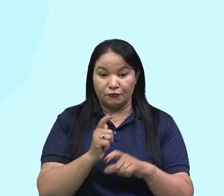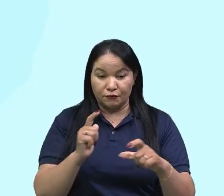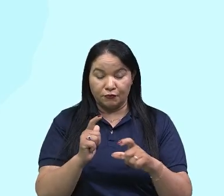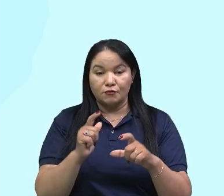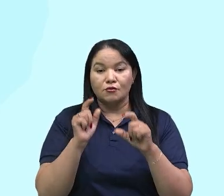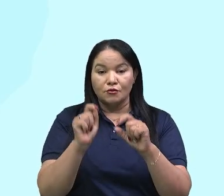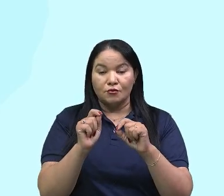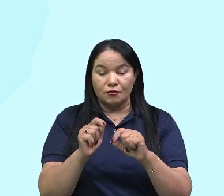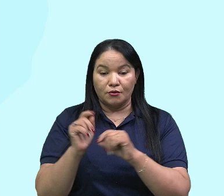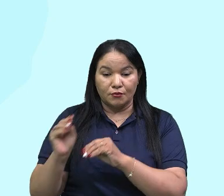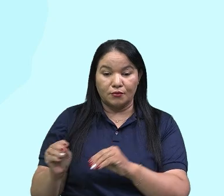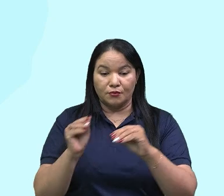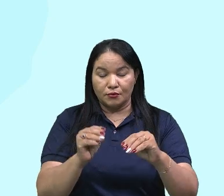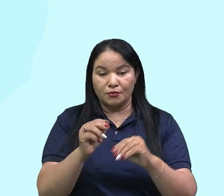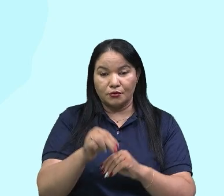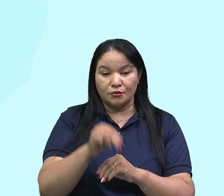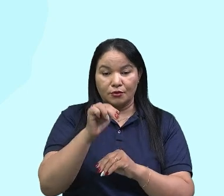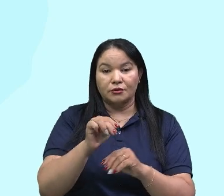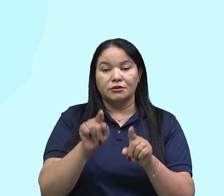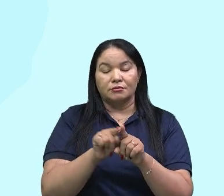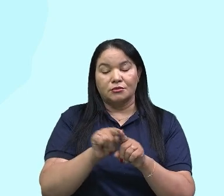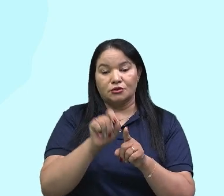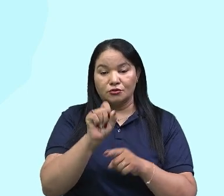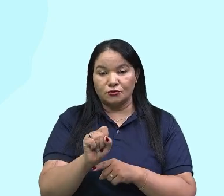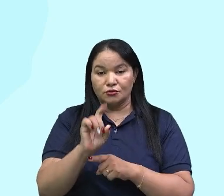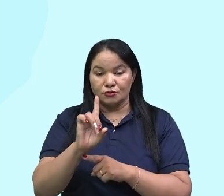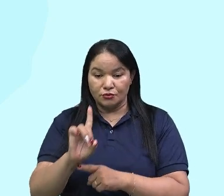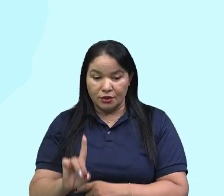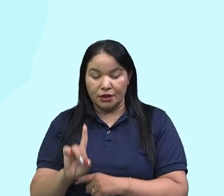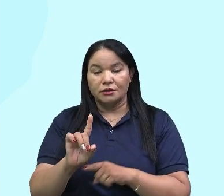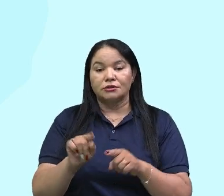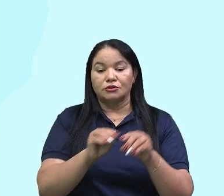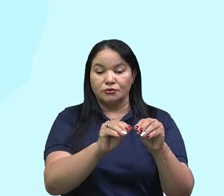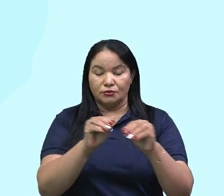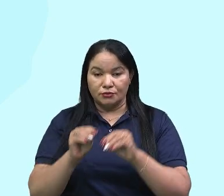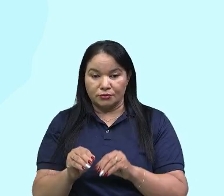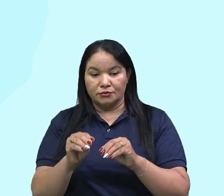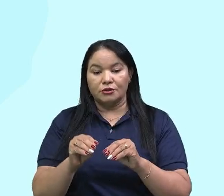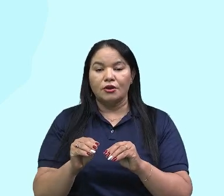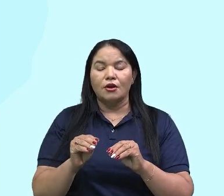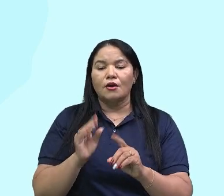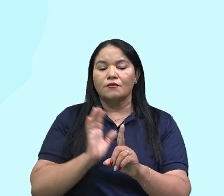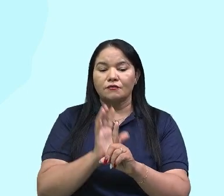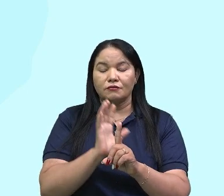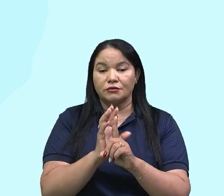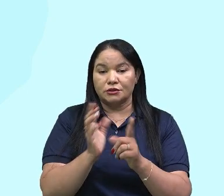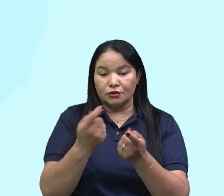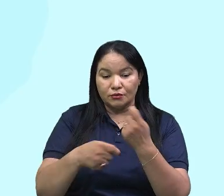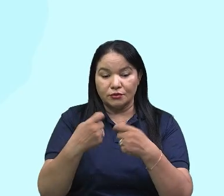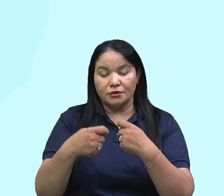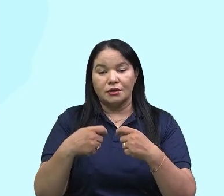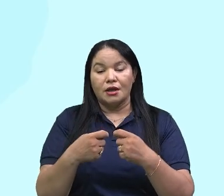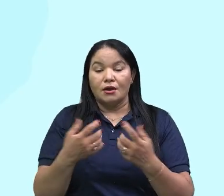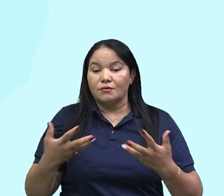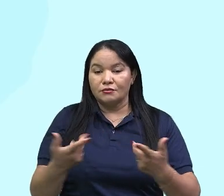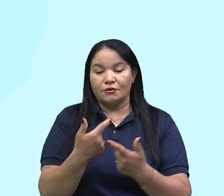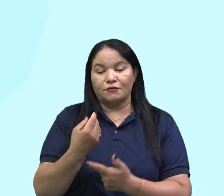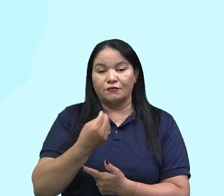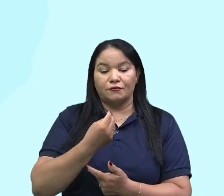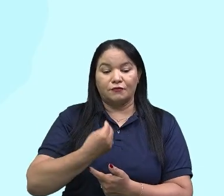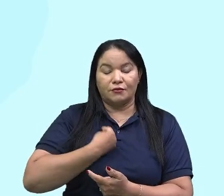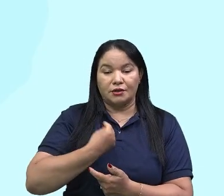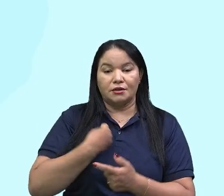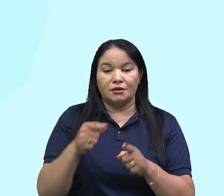pessoas deixando o norte em direção ao sul e sudeste, influenciado por fatores econômicos, qualidade de vida e